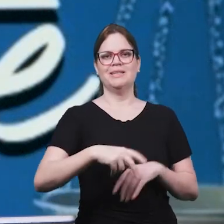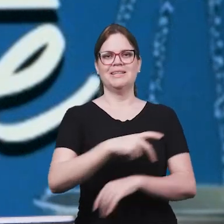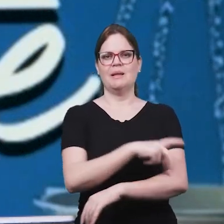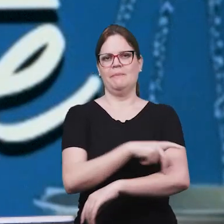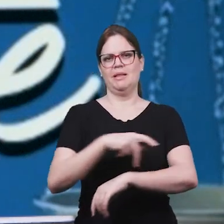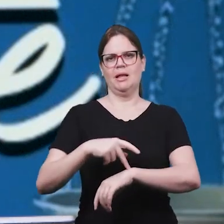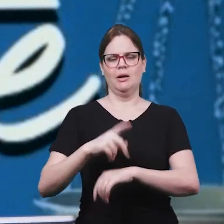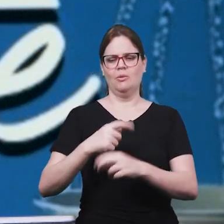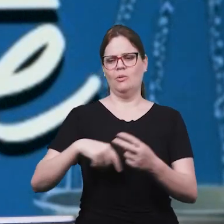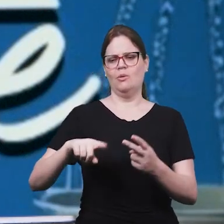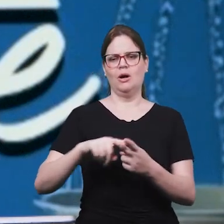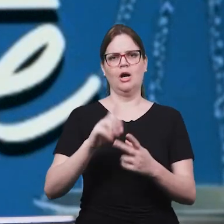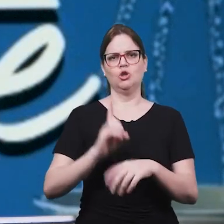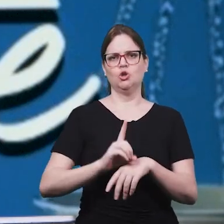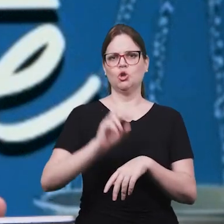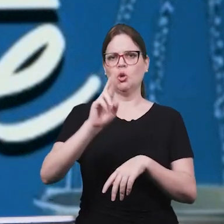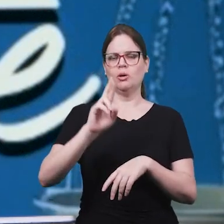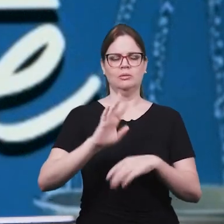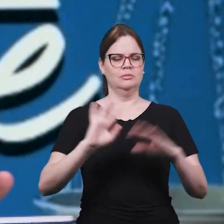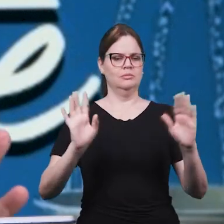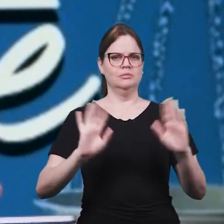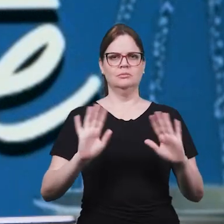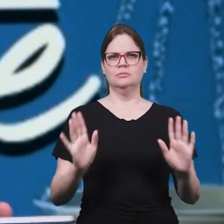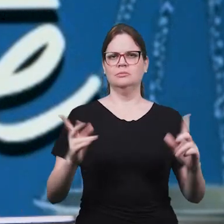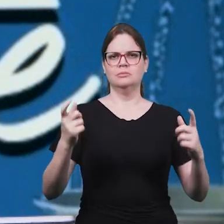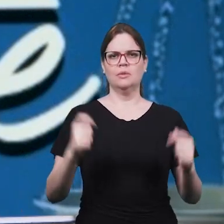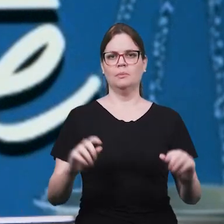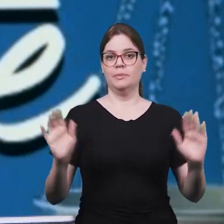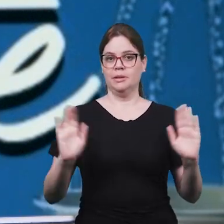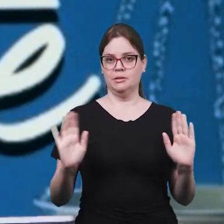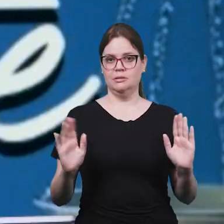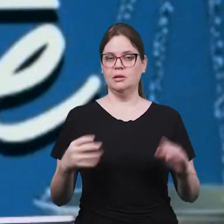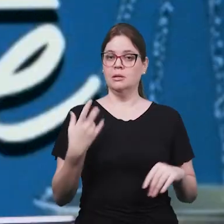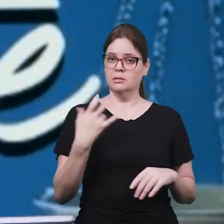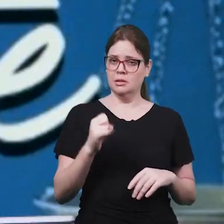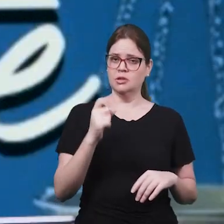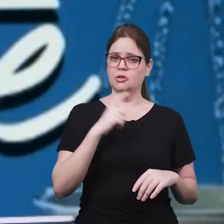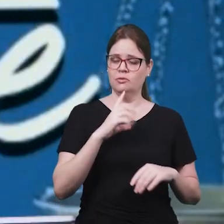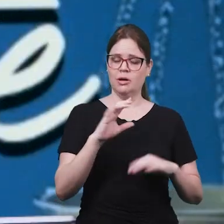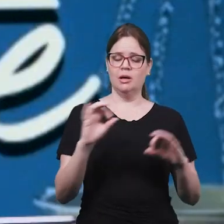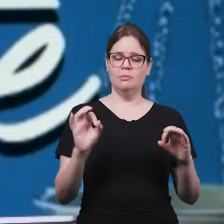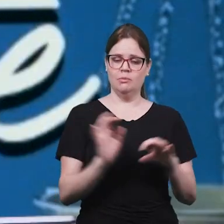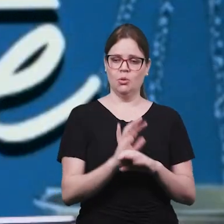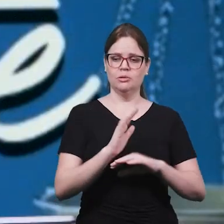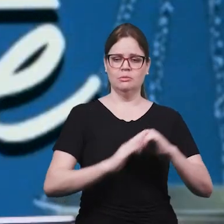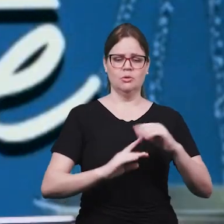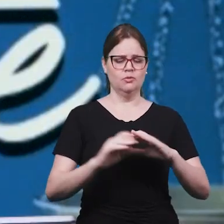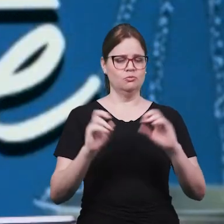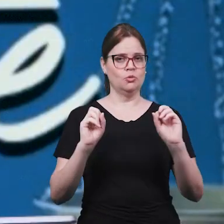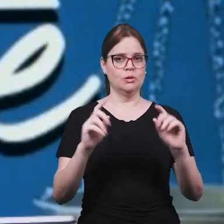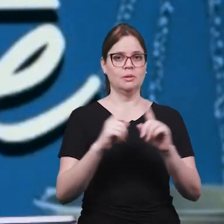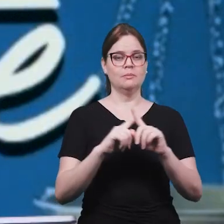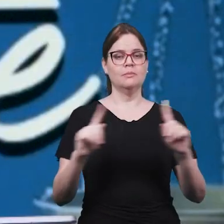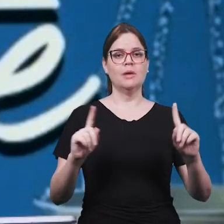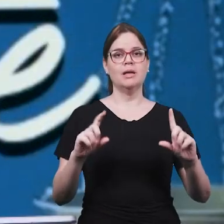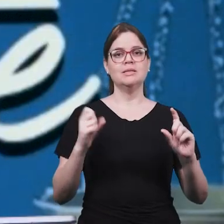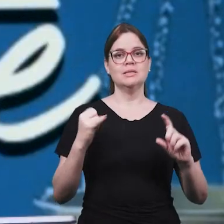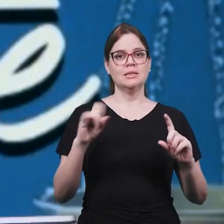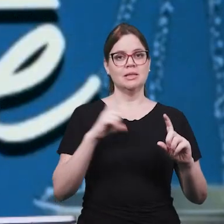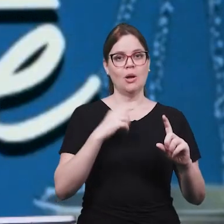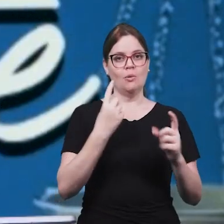pedagoga, uma pessoa de capacidade, uma juíza, não. Se for, tudo bem. Mas existe uma coisa que os pais